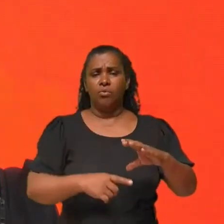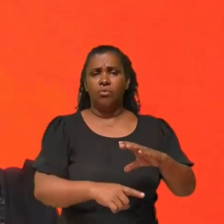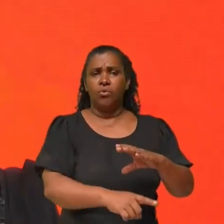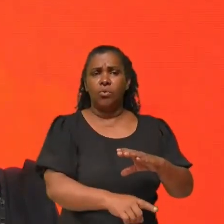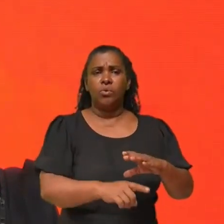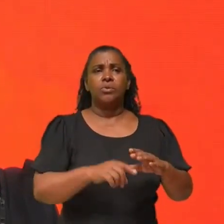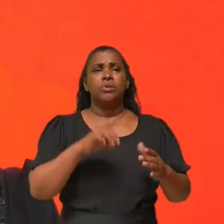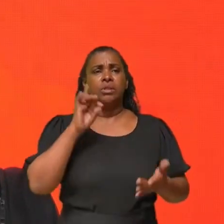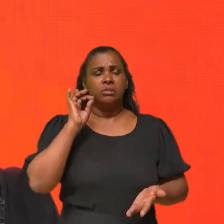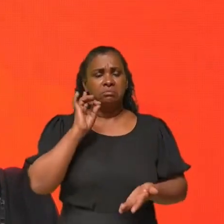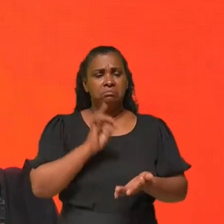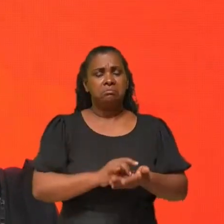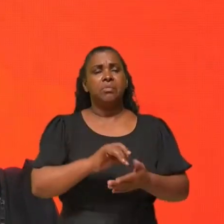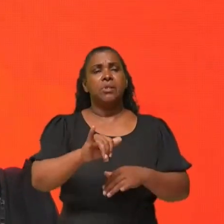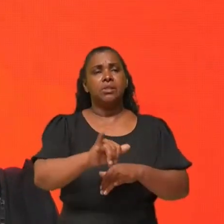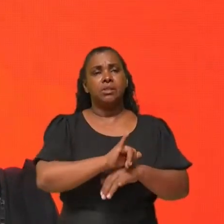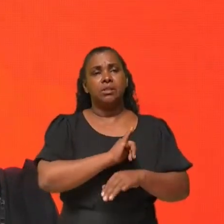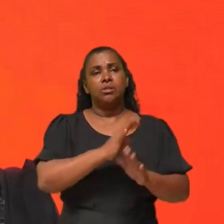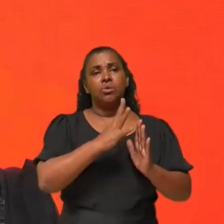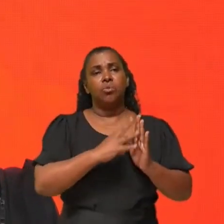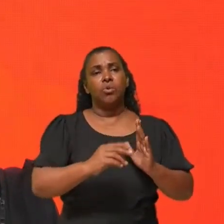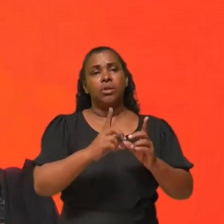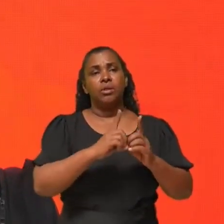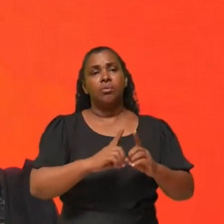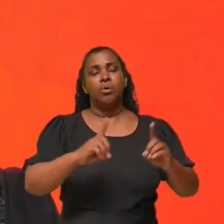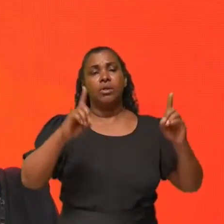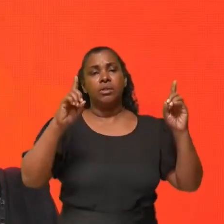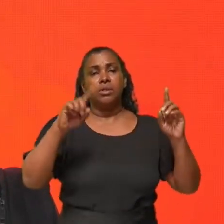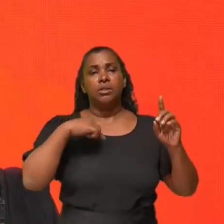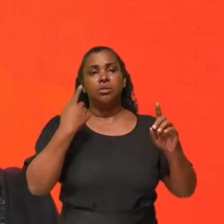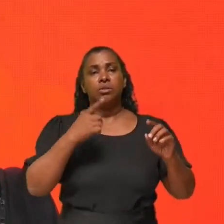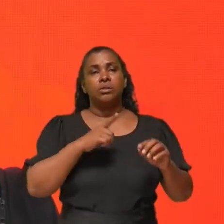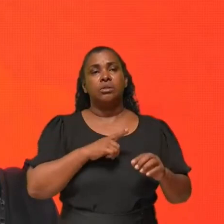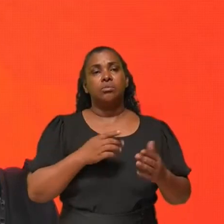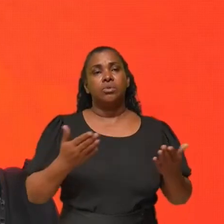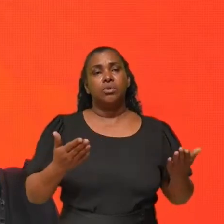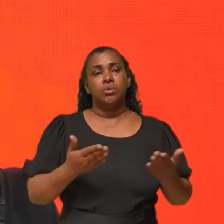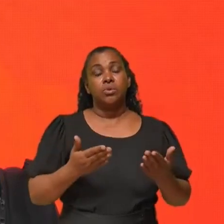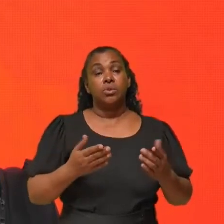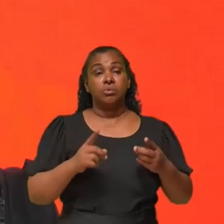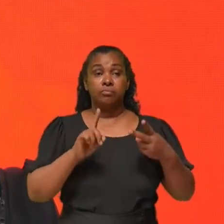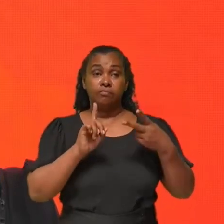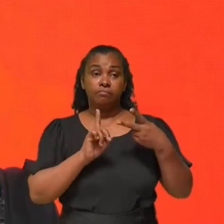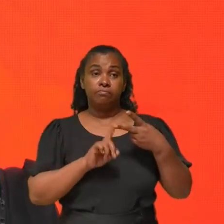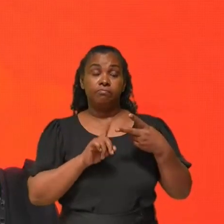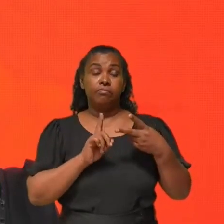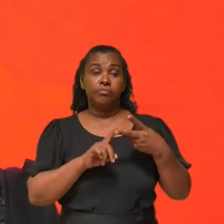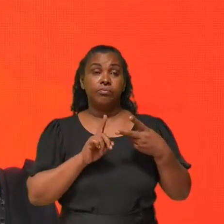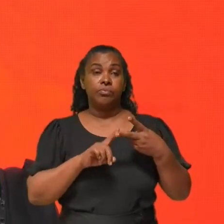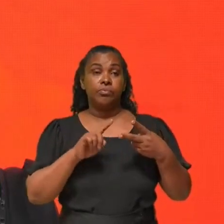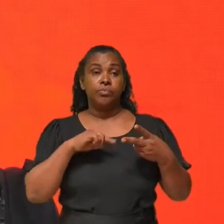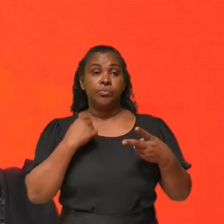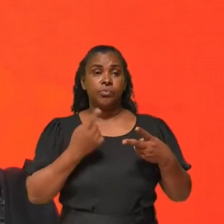de democracia que nós temos. Em segundo lugar, o debate sobre inteligência